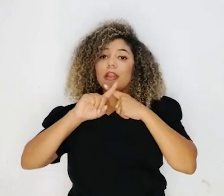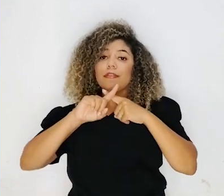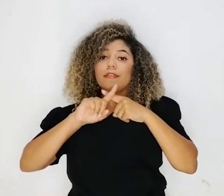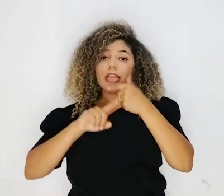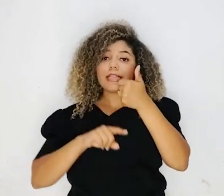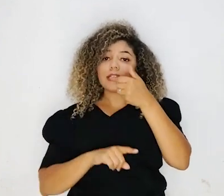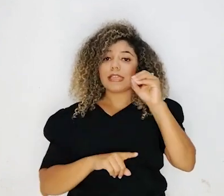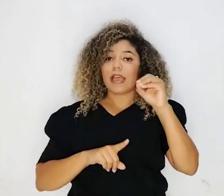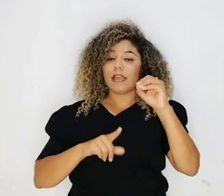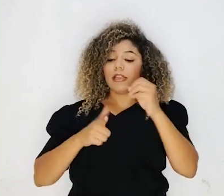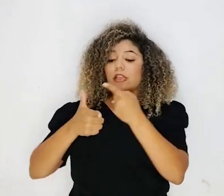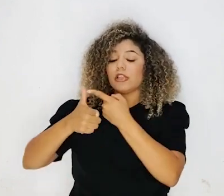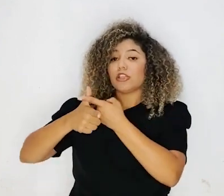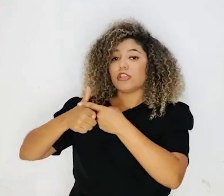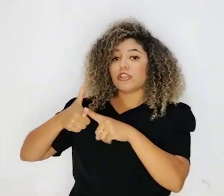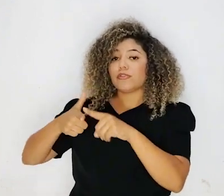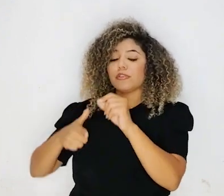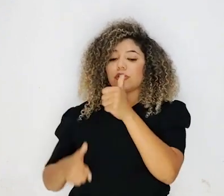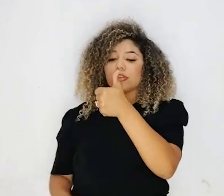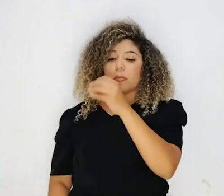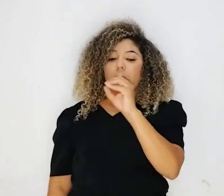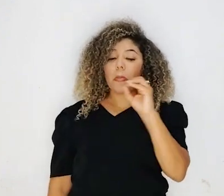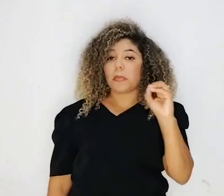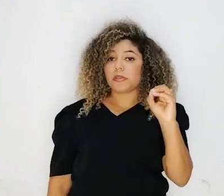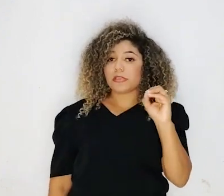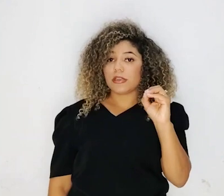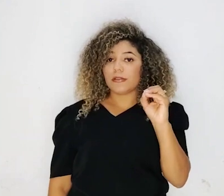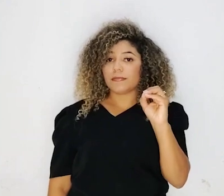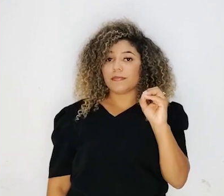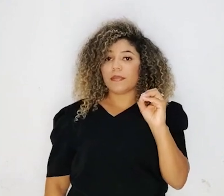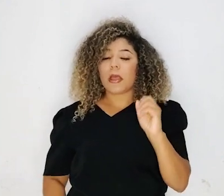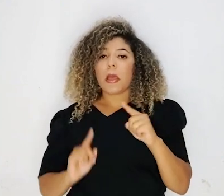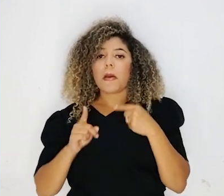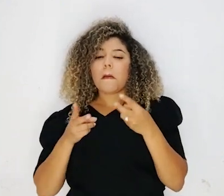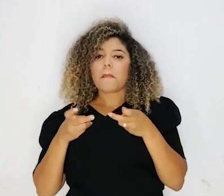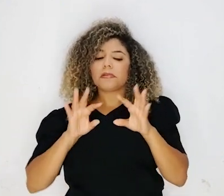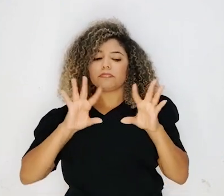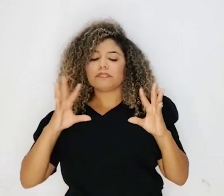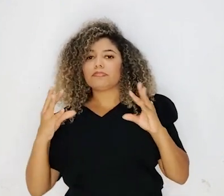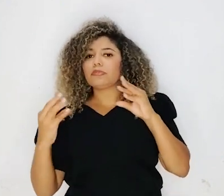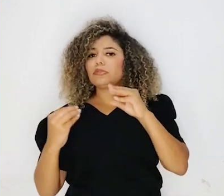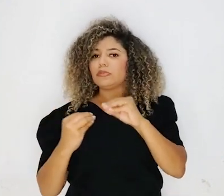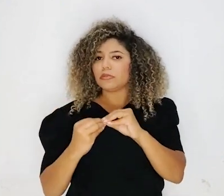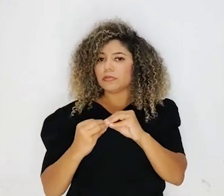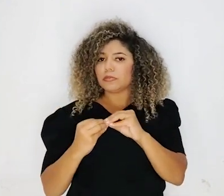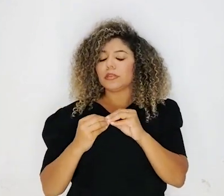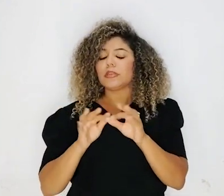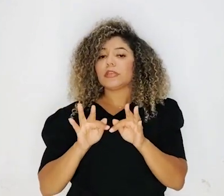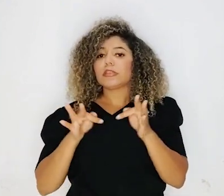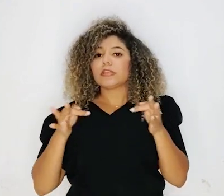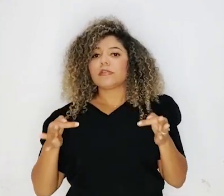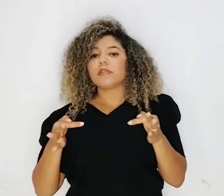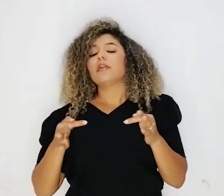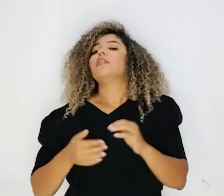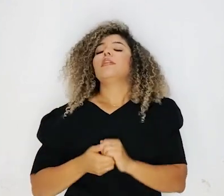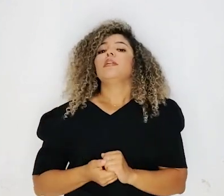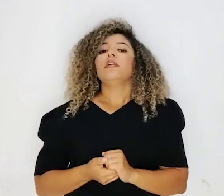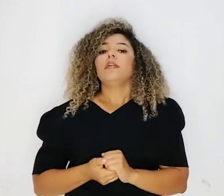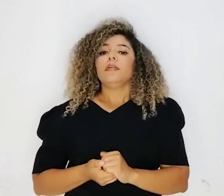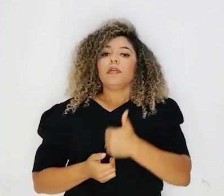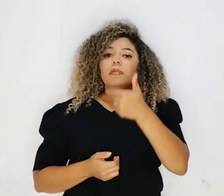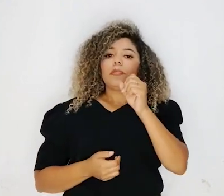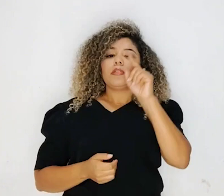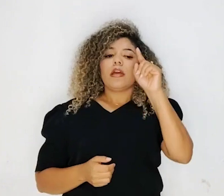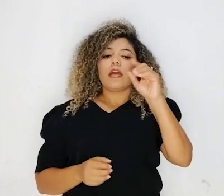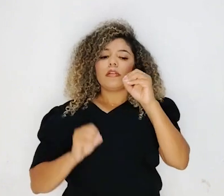vezes 10 sobre 100. E aí a gente pode simplificar por 10 e aqui por